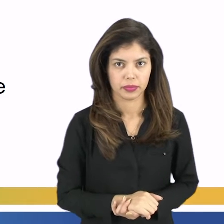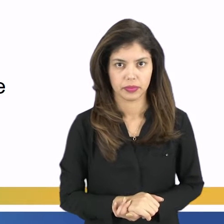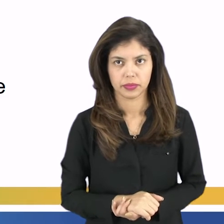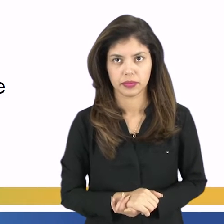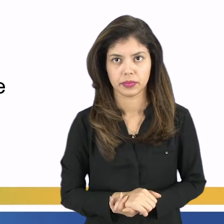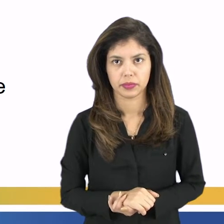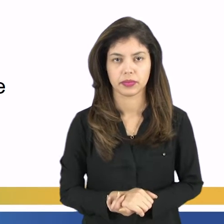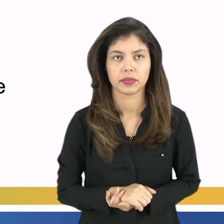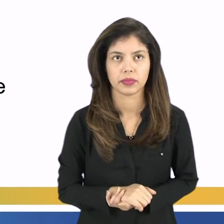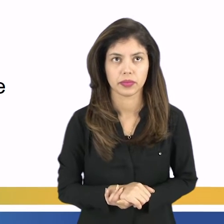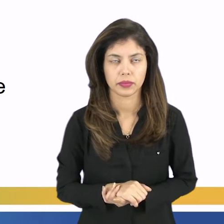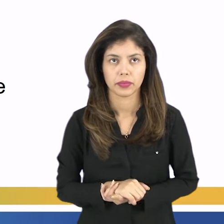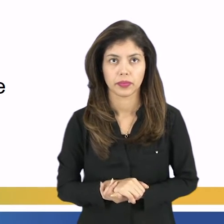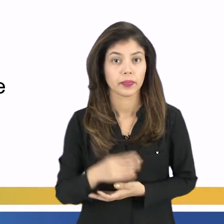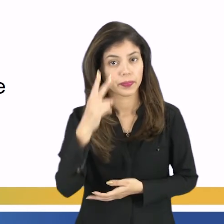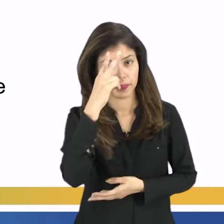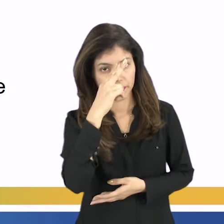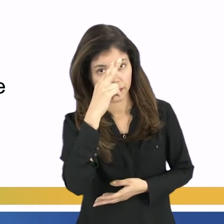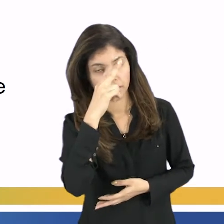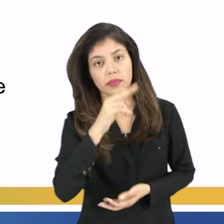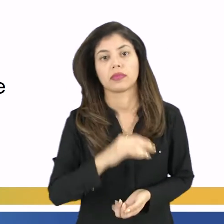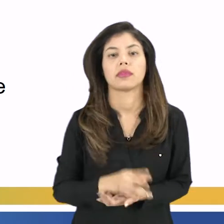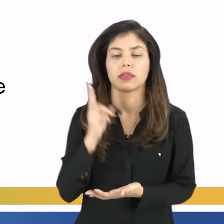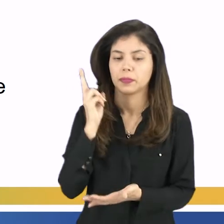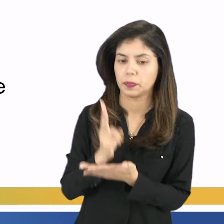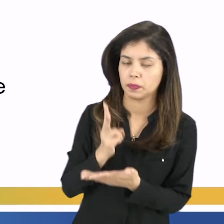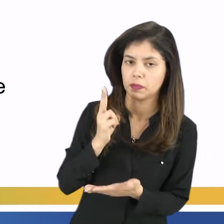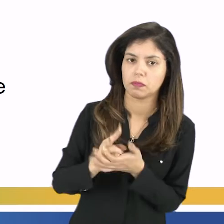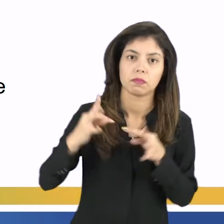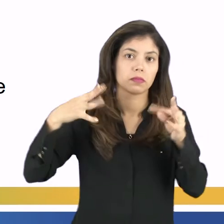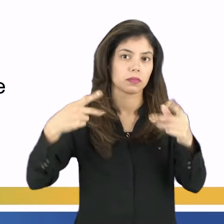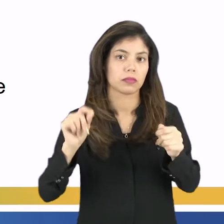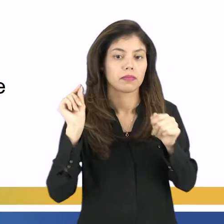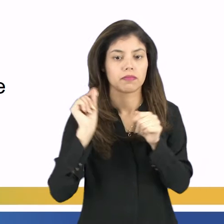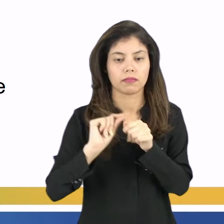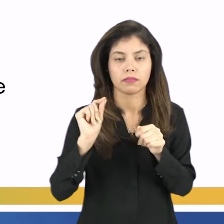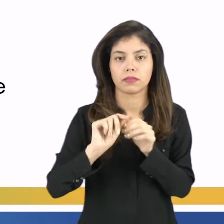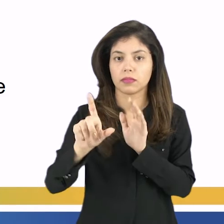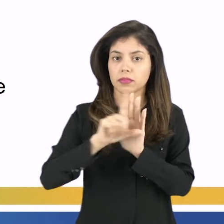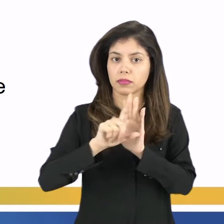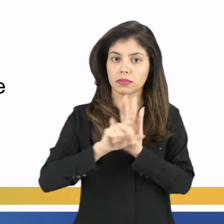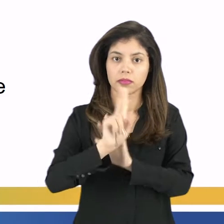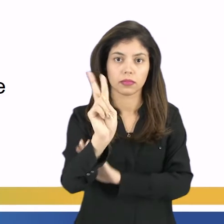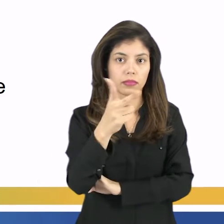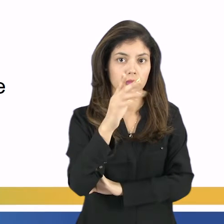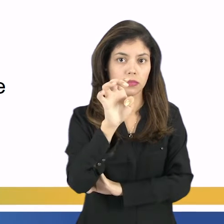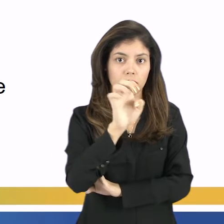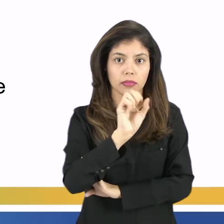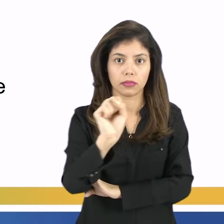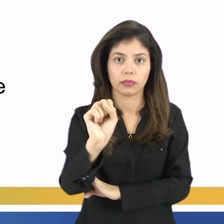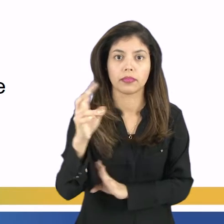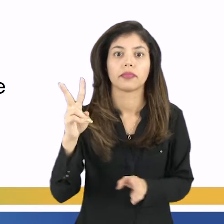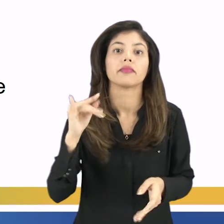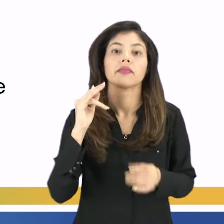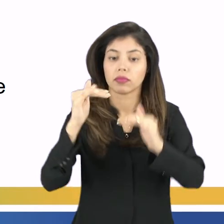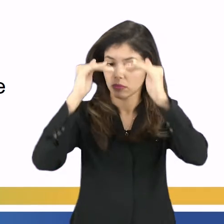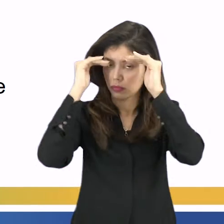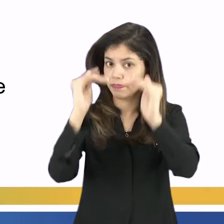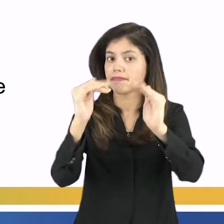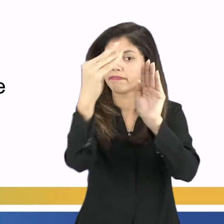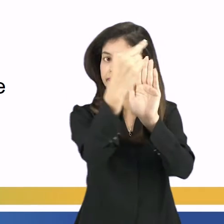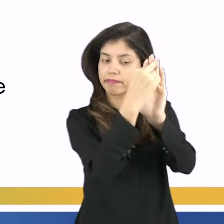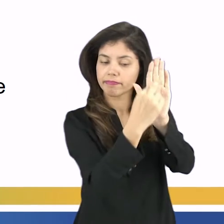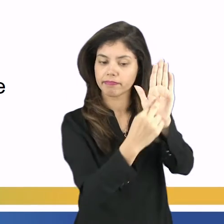58 kJ/mol. Então lembre-se, todas as vezes que estiver fazendo a lei de Hess, é necessário obedecer esses